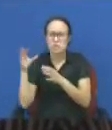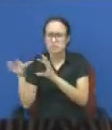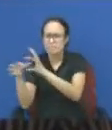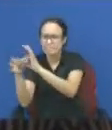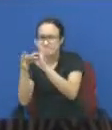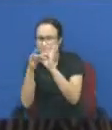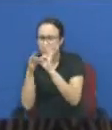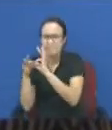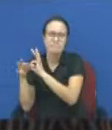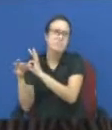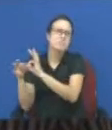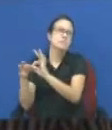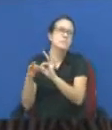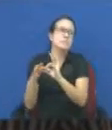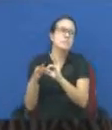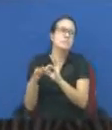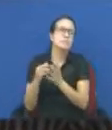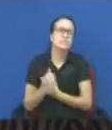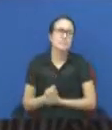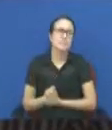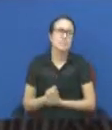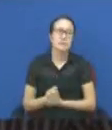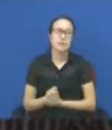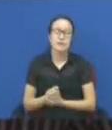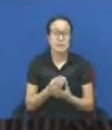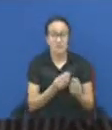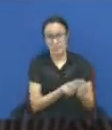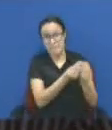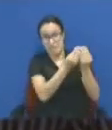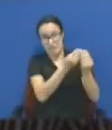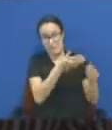no féretro do nosso candidato, ex-candidato.